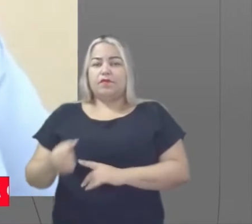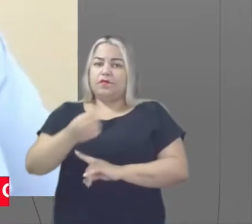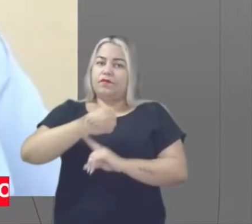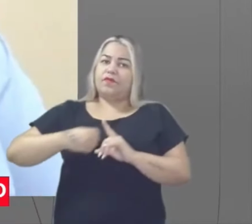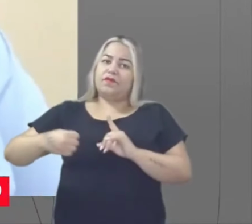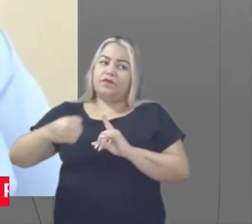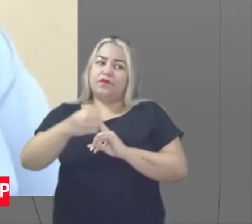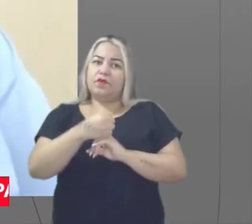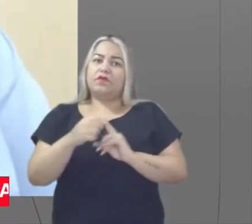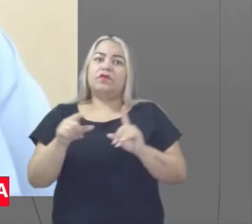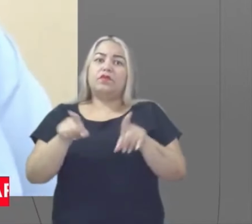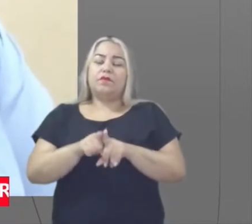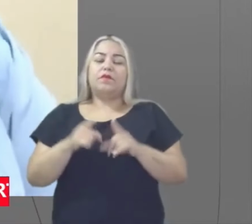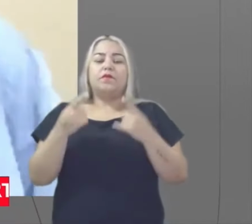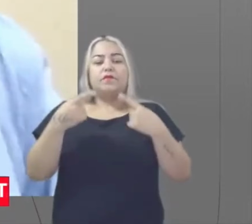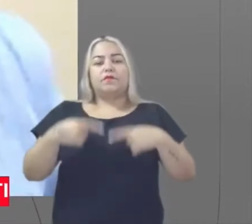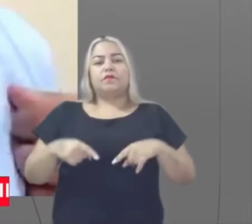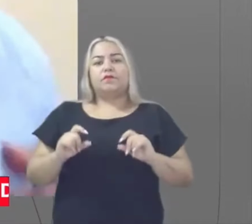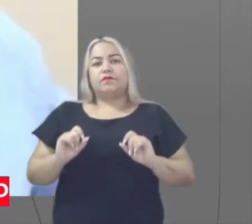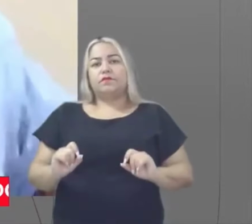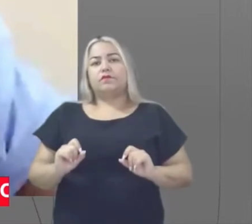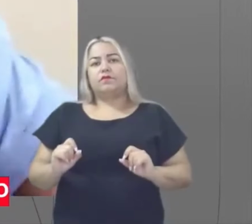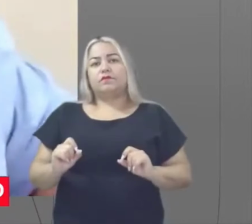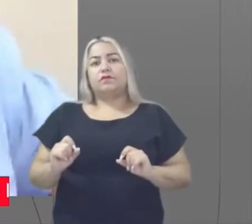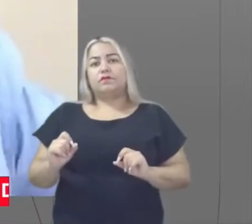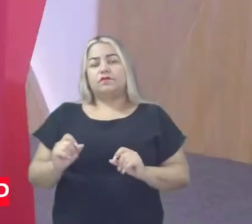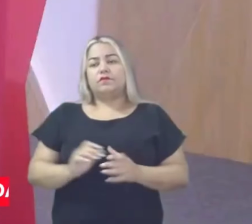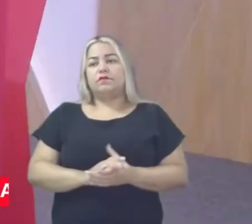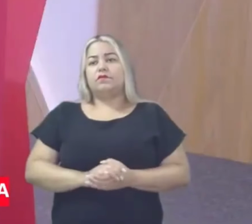para a sociedade uma política de segurança pública mais cidadã.